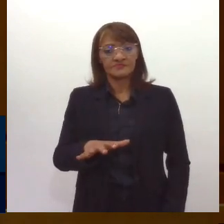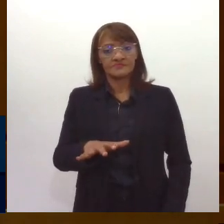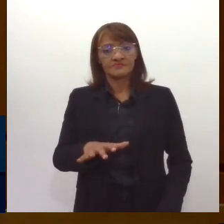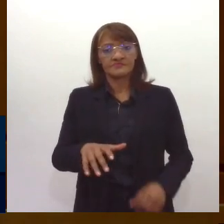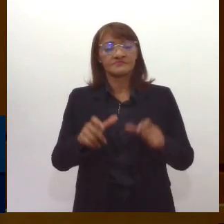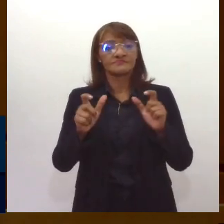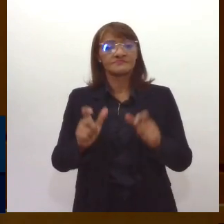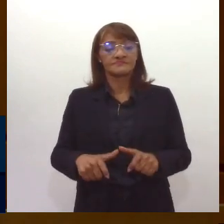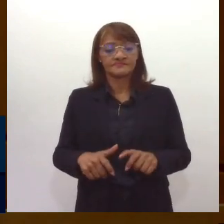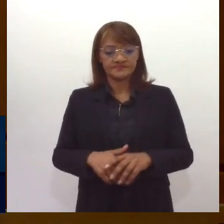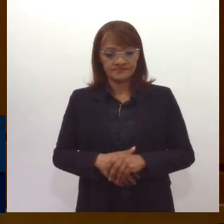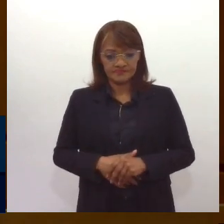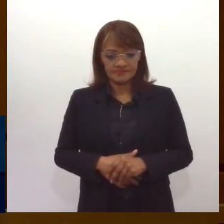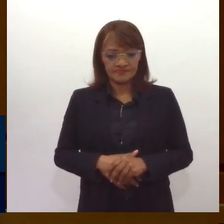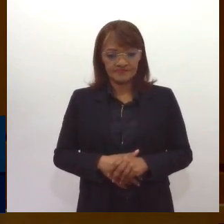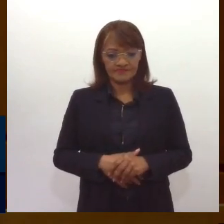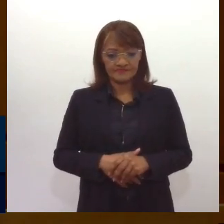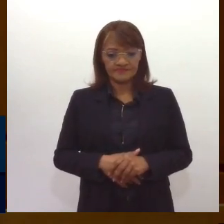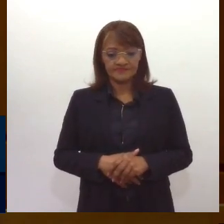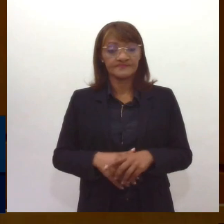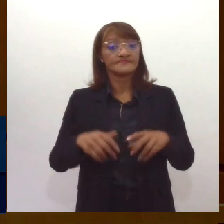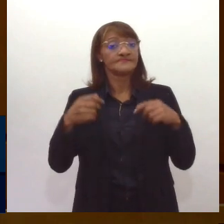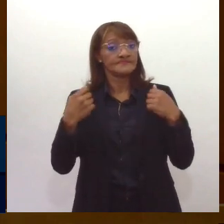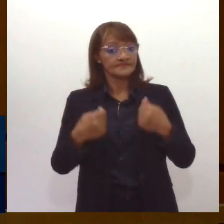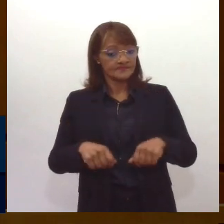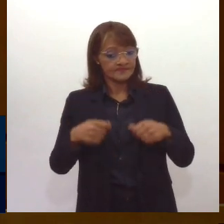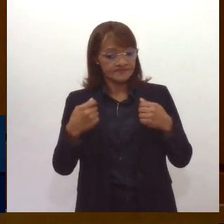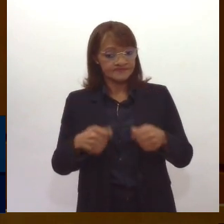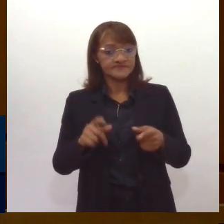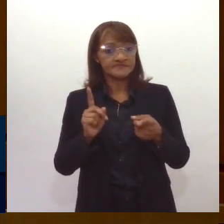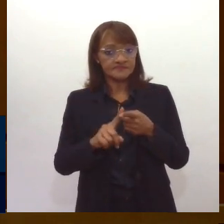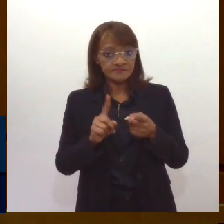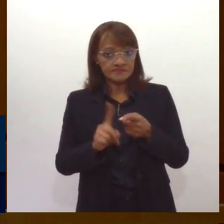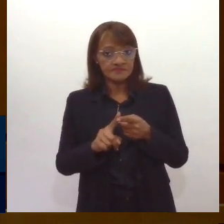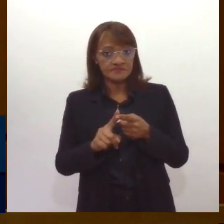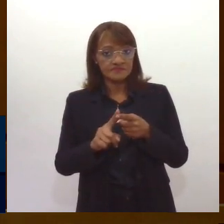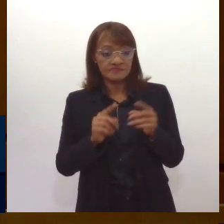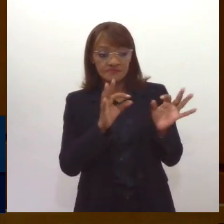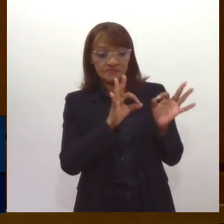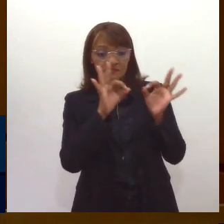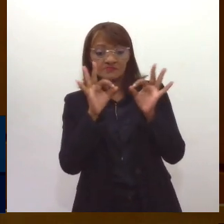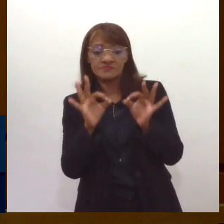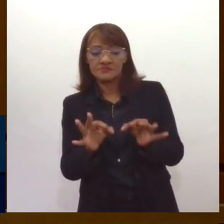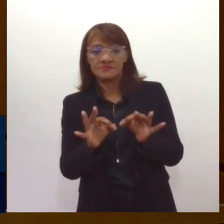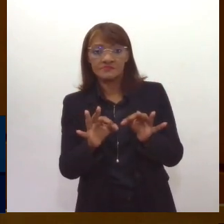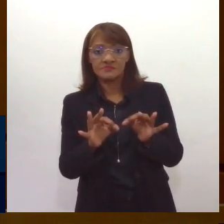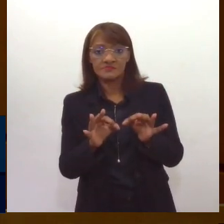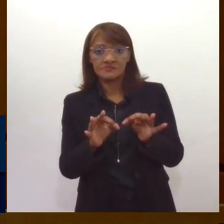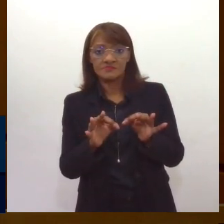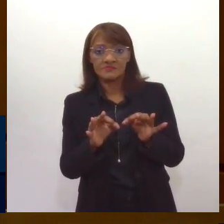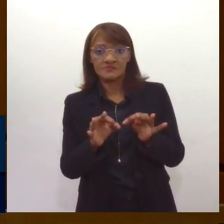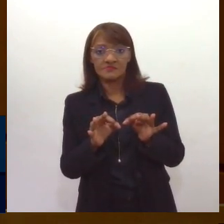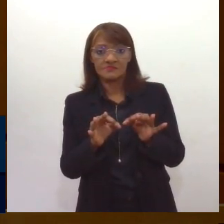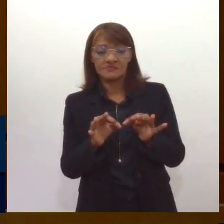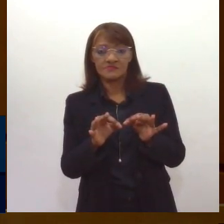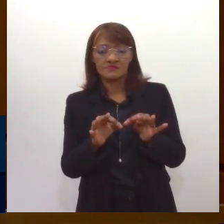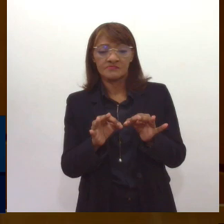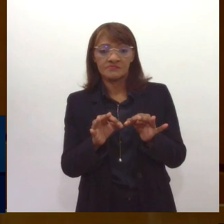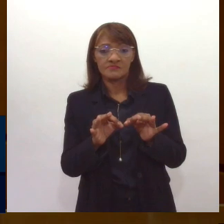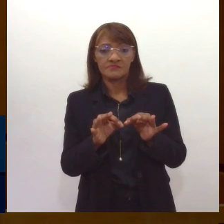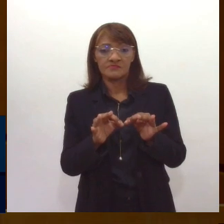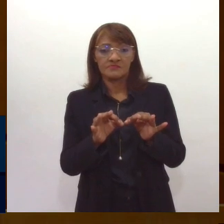necessita ser ouvida. O que não pode, senhor presidente, é fazer